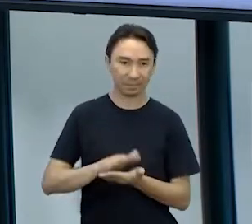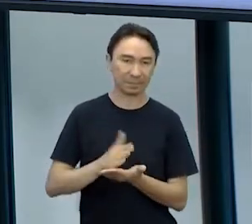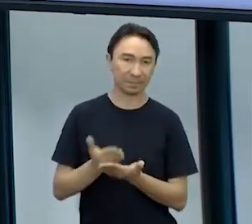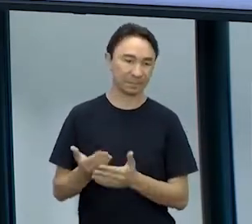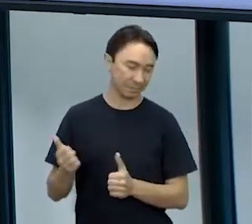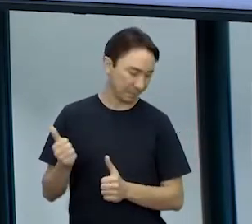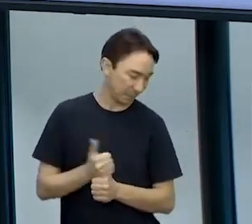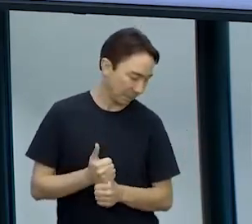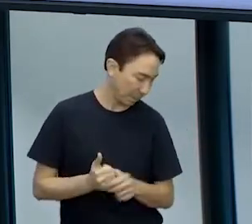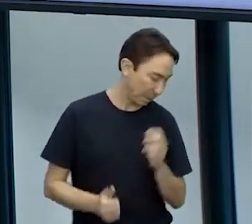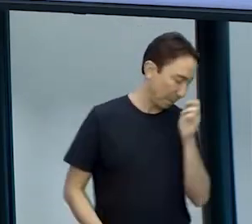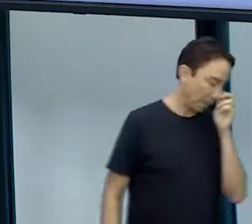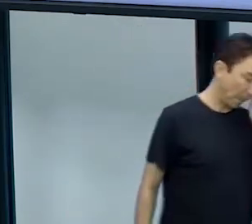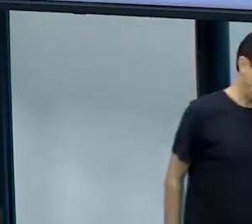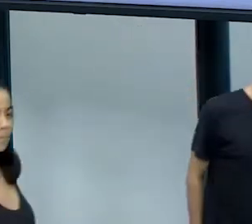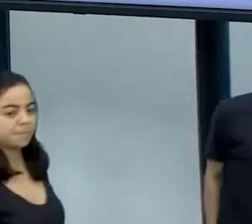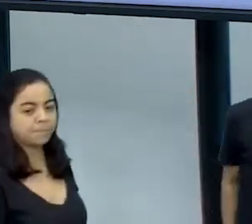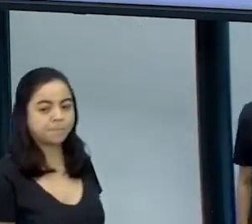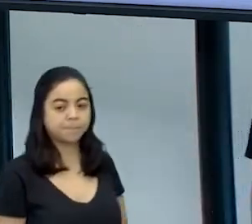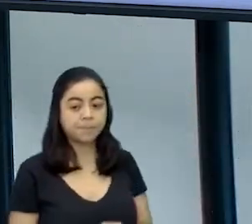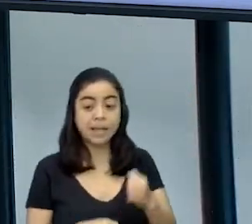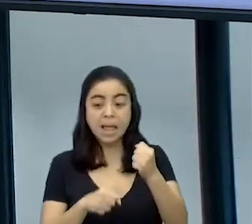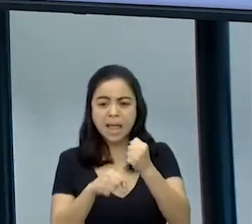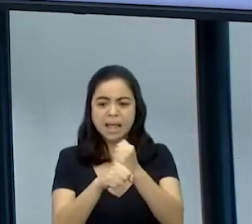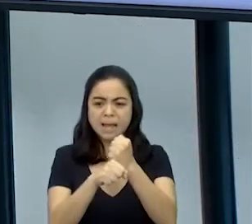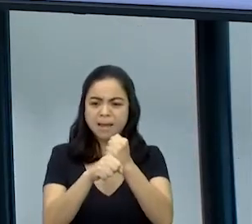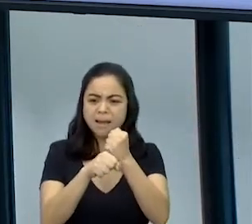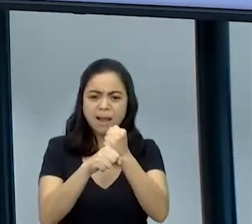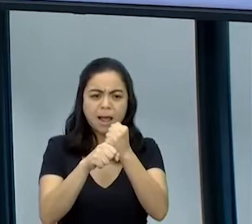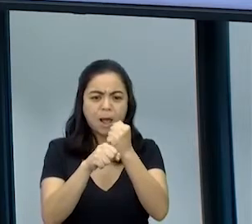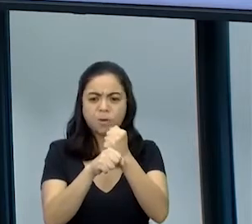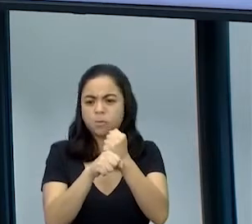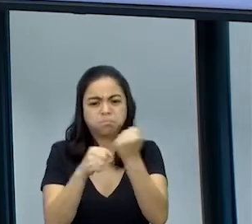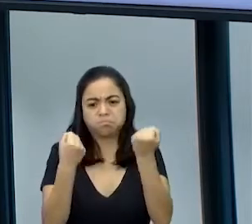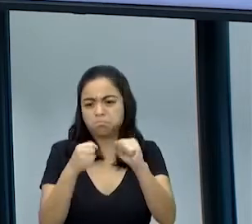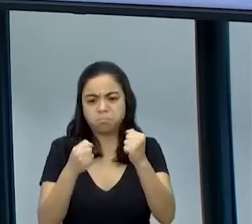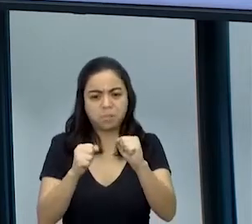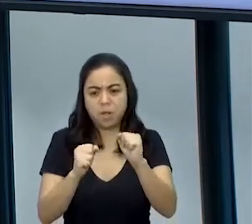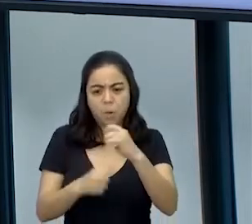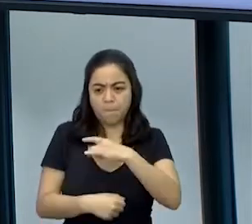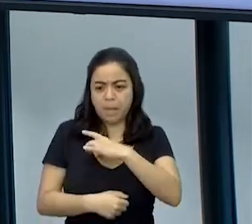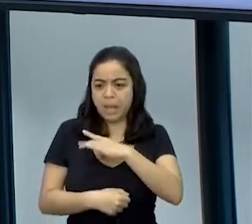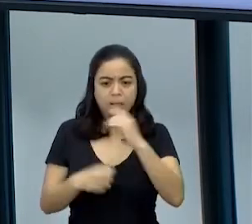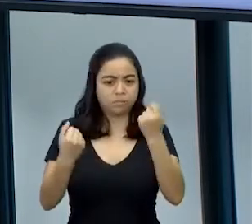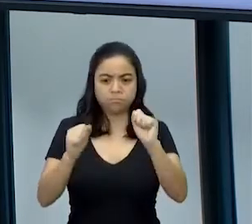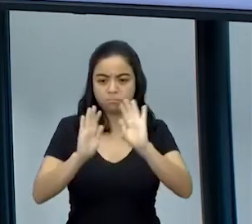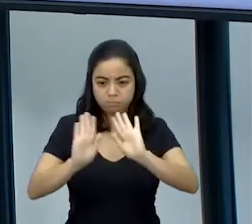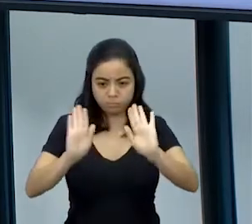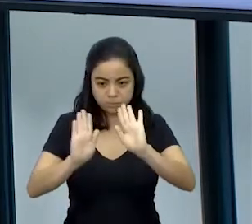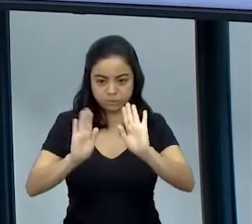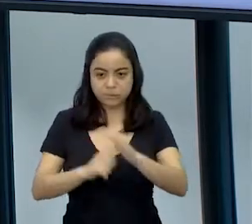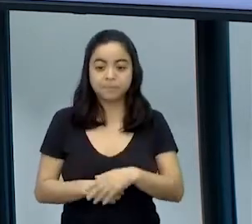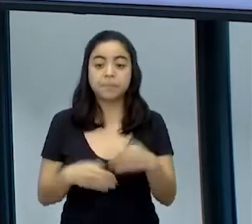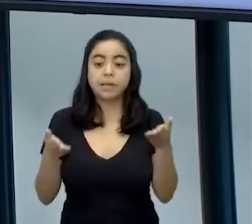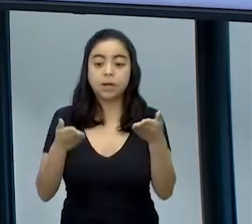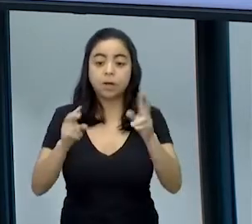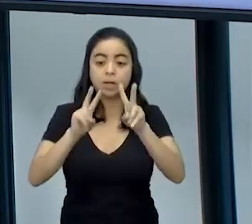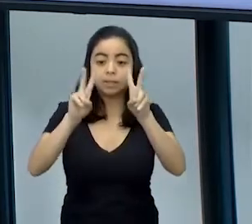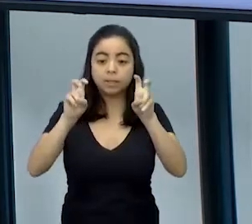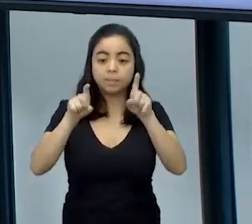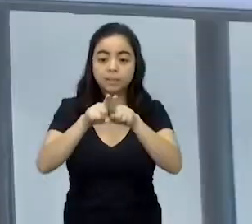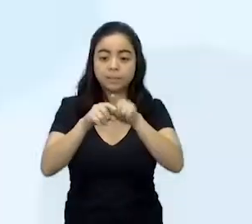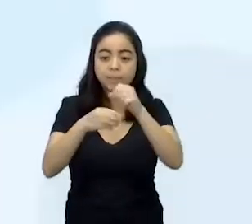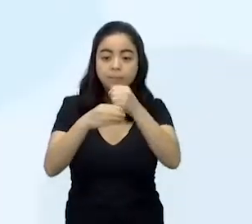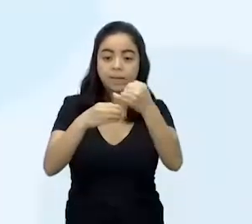não vai pedir para desenhar, nada desse tipo, não precisa ficar com medo, tá? Aí eu vou falar um pouquinho da propriedade